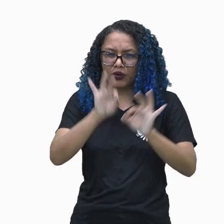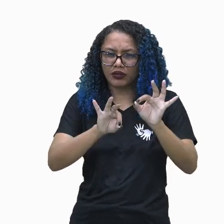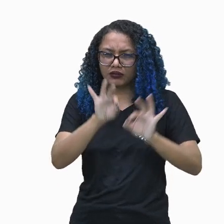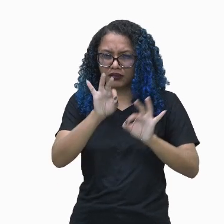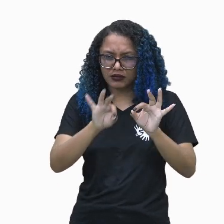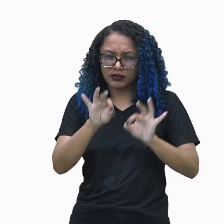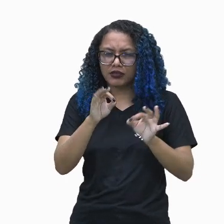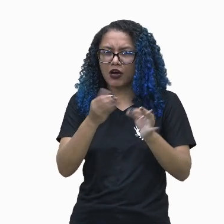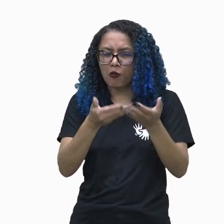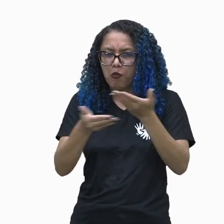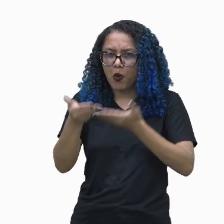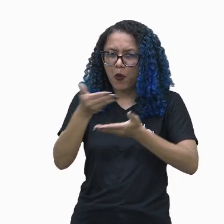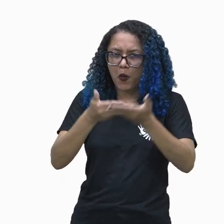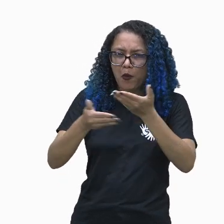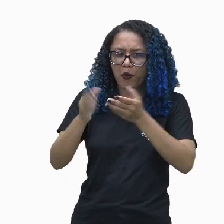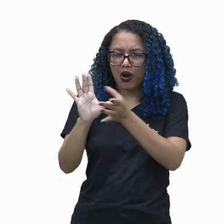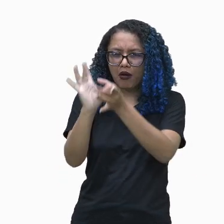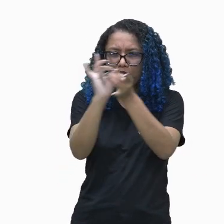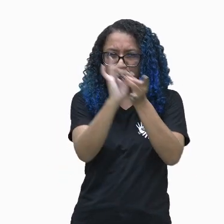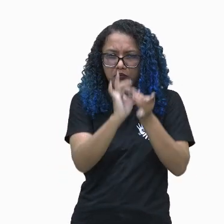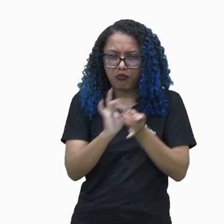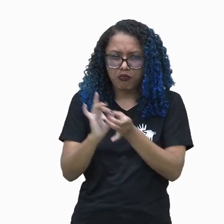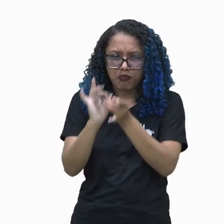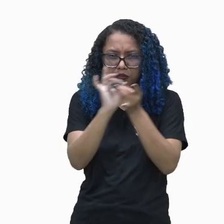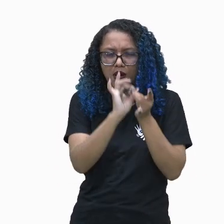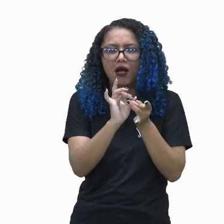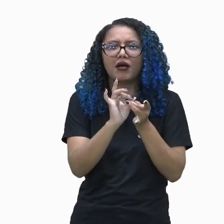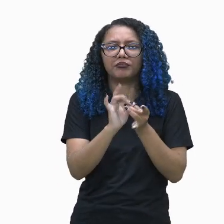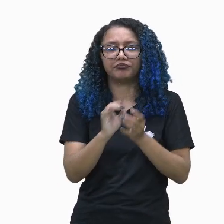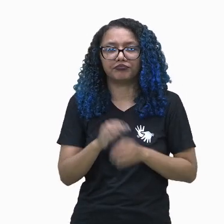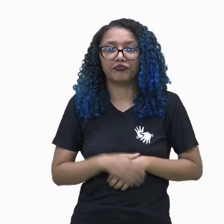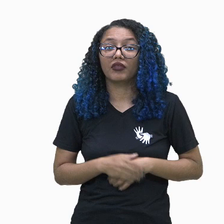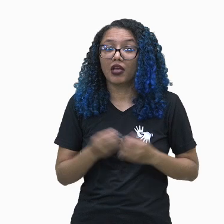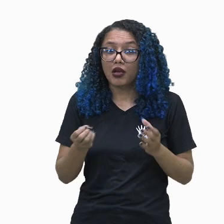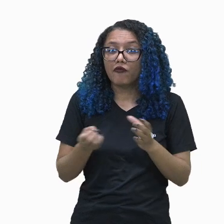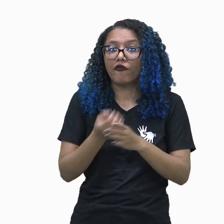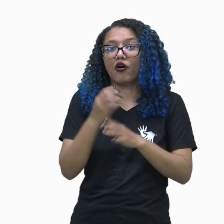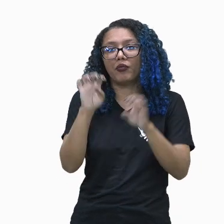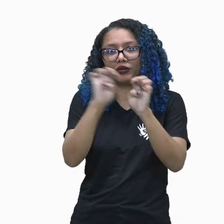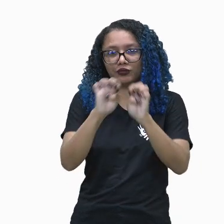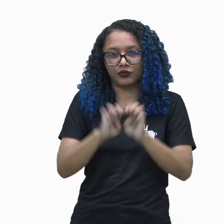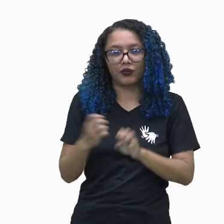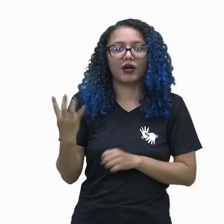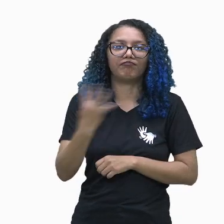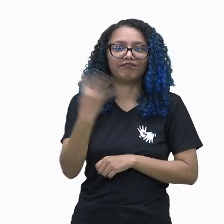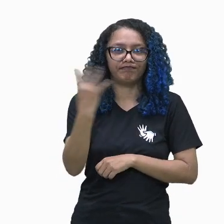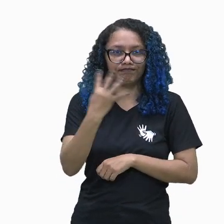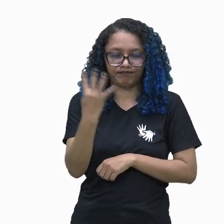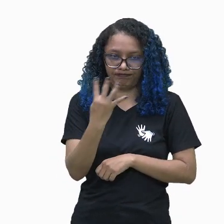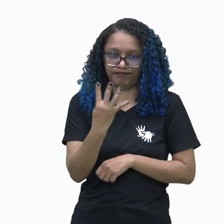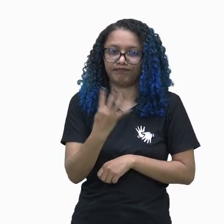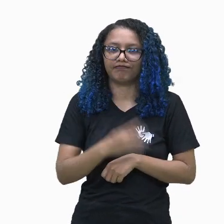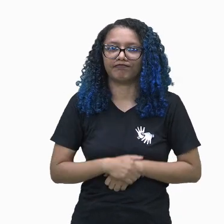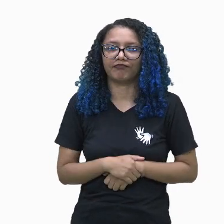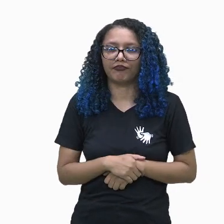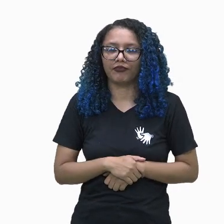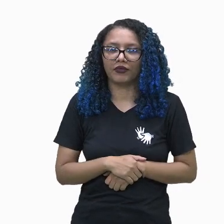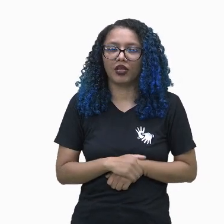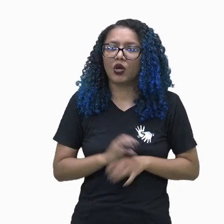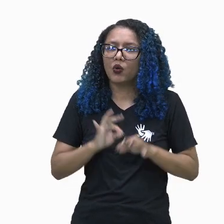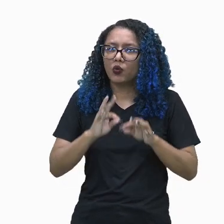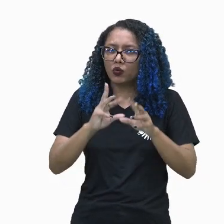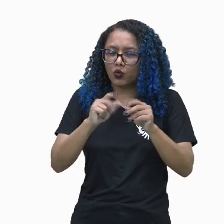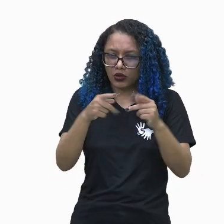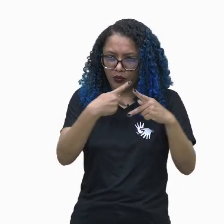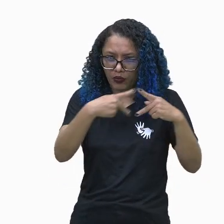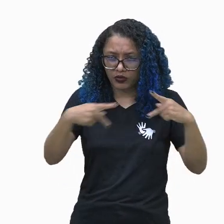as interações entre elas constituem o que nós chamamos de estrutura quaternária. Nem todas as proteínas possuem